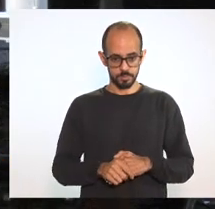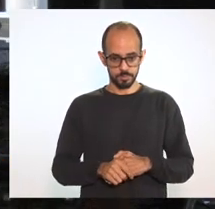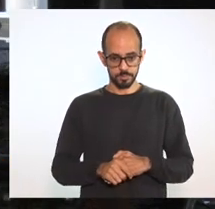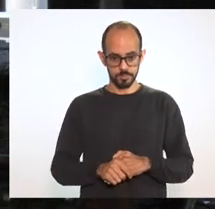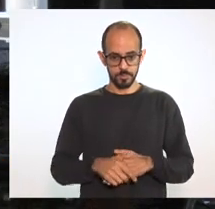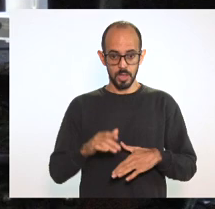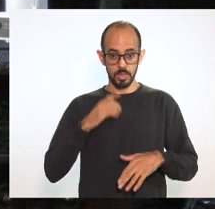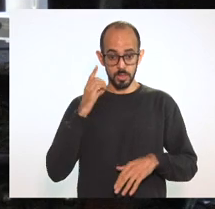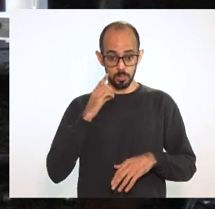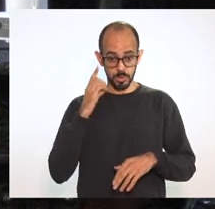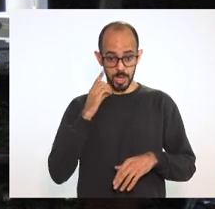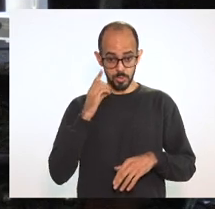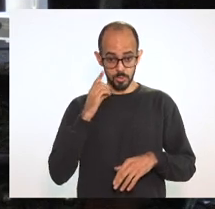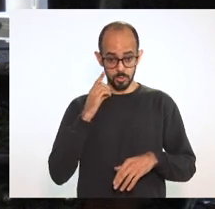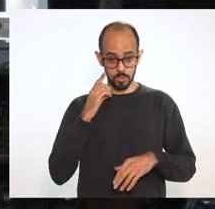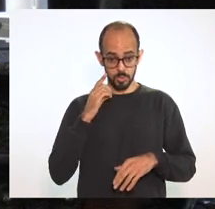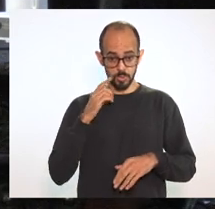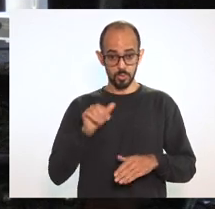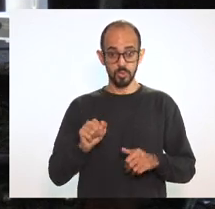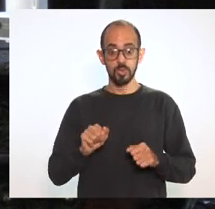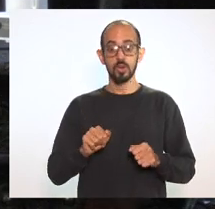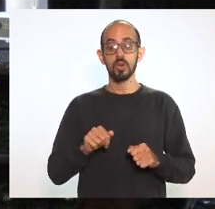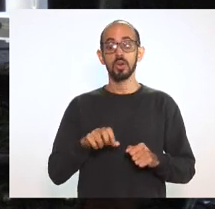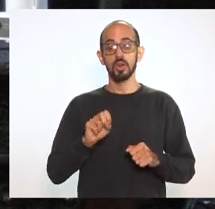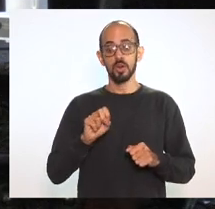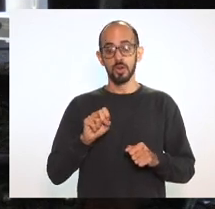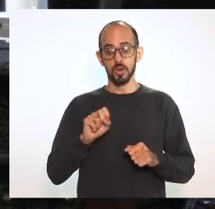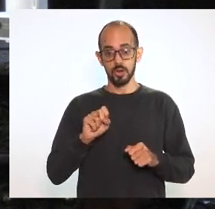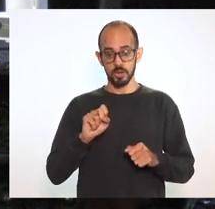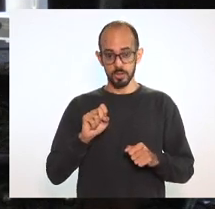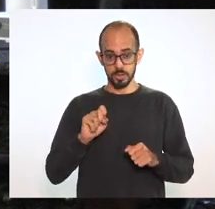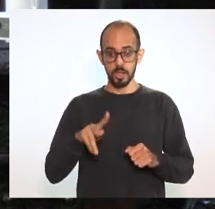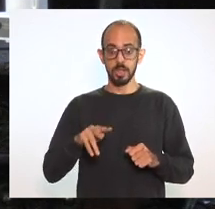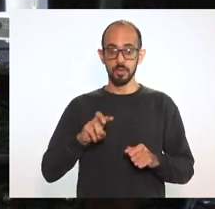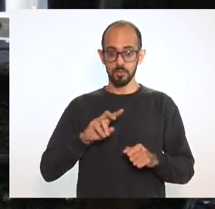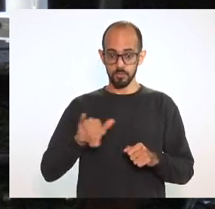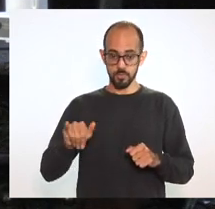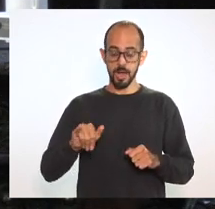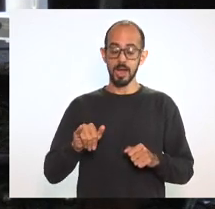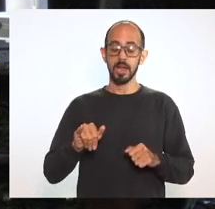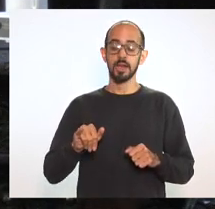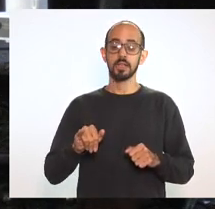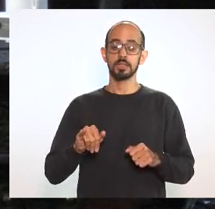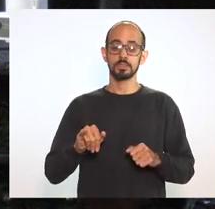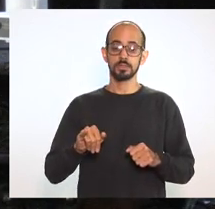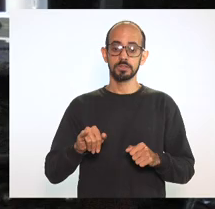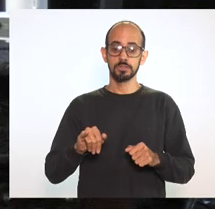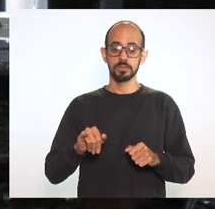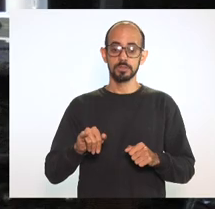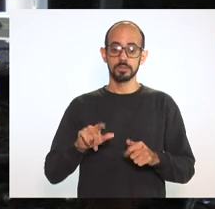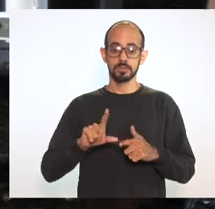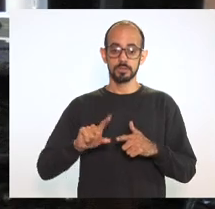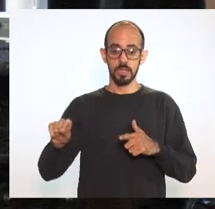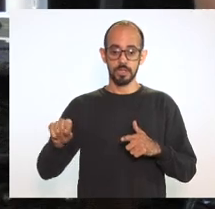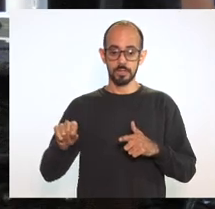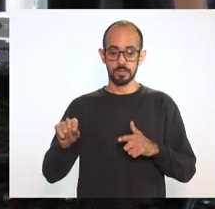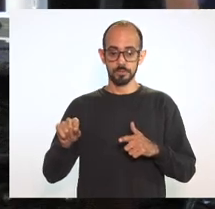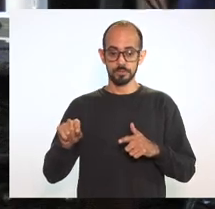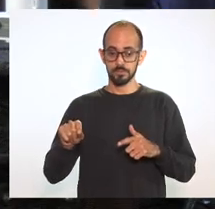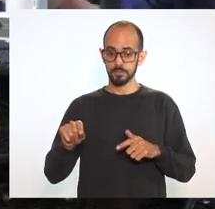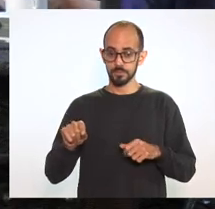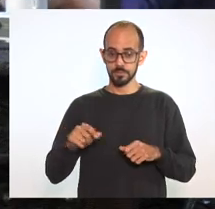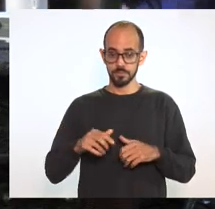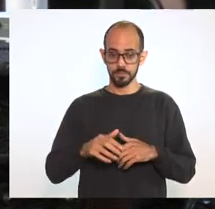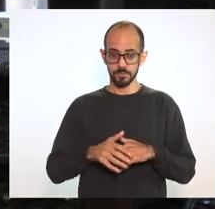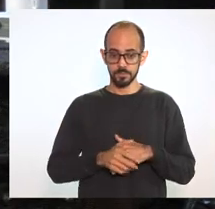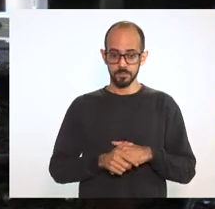Deputado Pedro, por gentileza. Está superado, vai sair, baixa em diligência, a gente pede com urgência o parecer das comissões. Não, esse